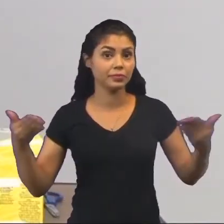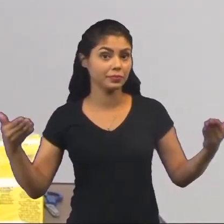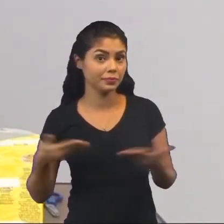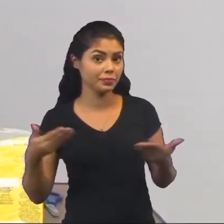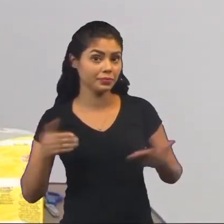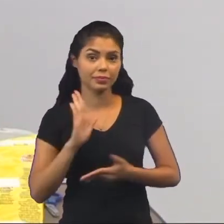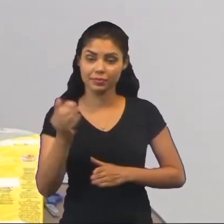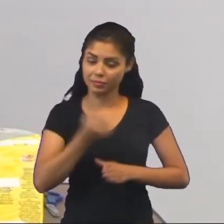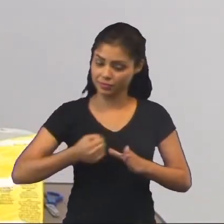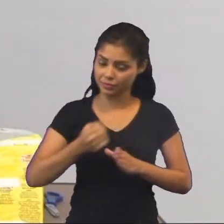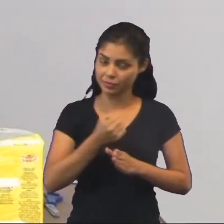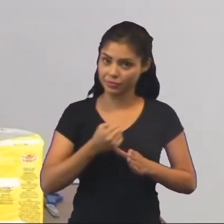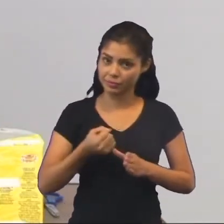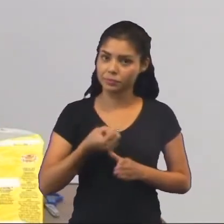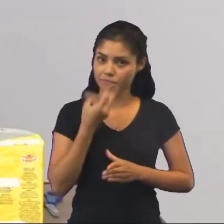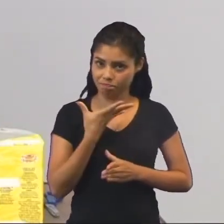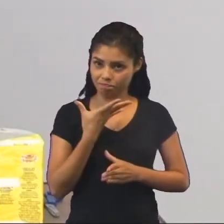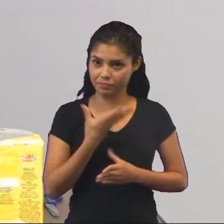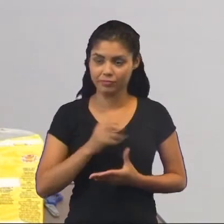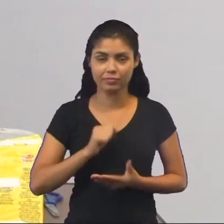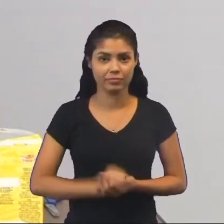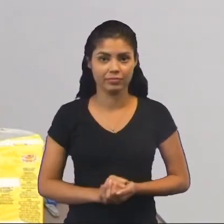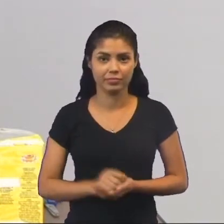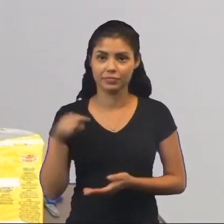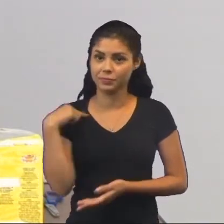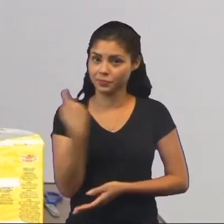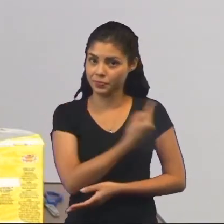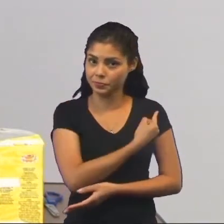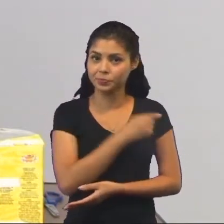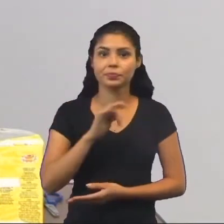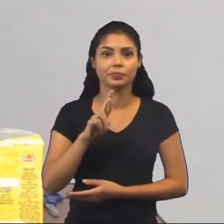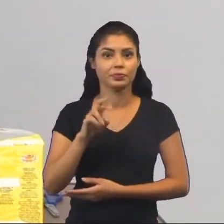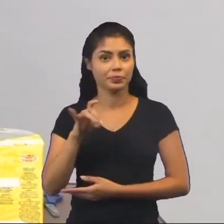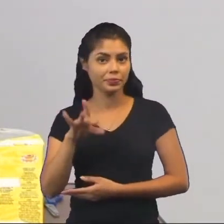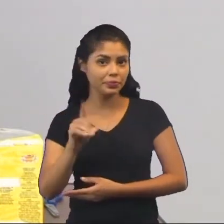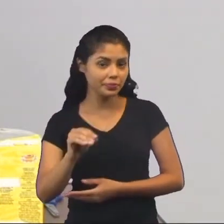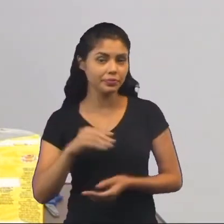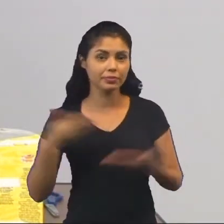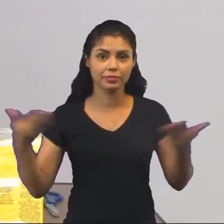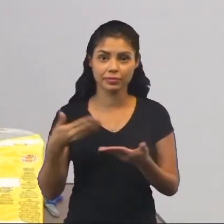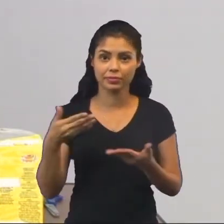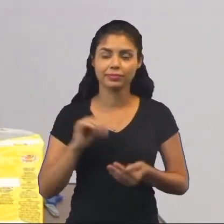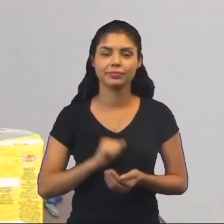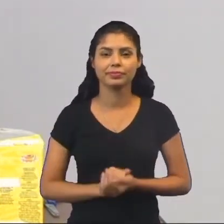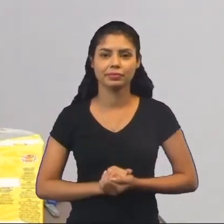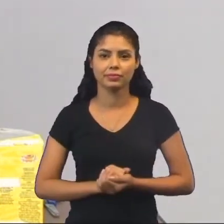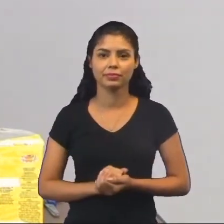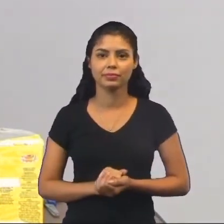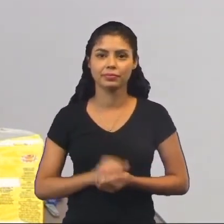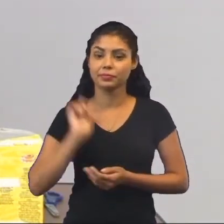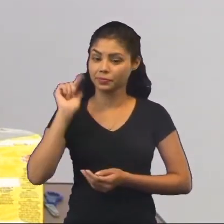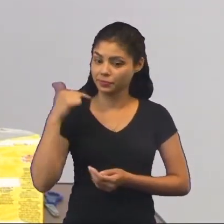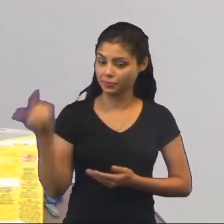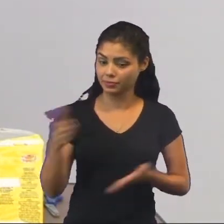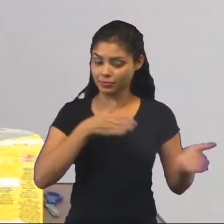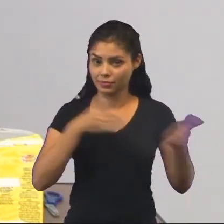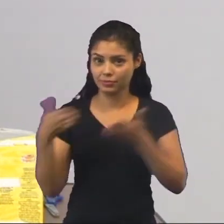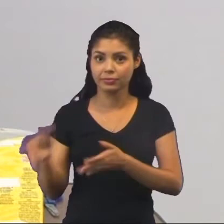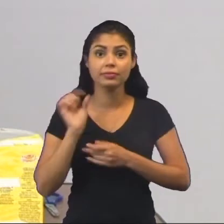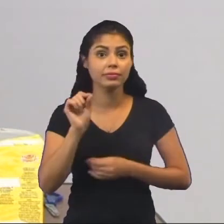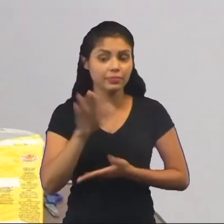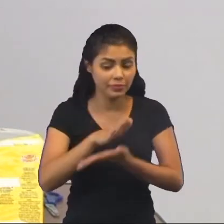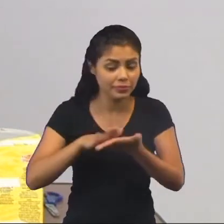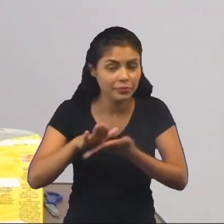Agora que nós já mexi, que eu já mexi bem aqui o nosso brigadeiro, agora vamos para a outra parte, que